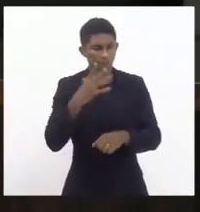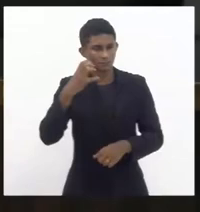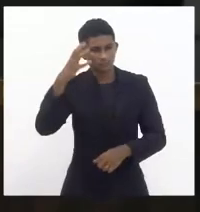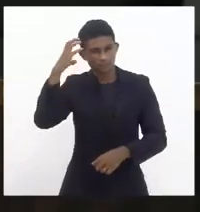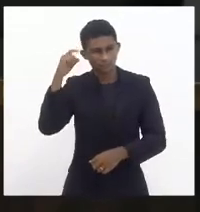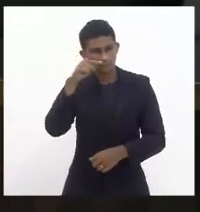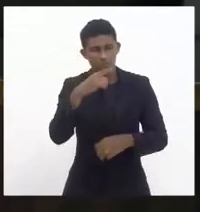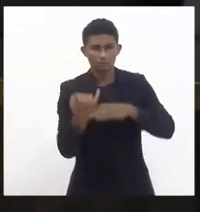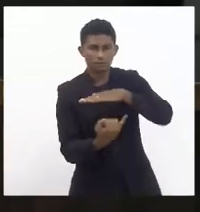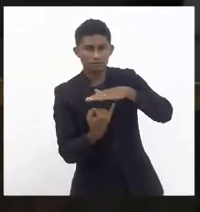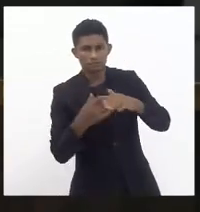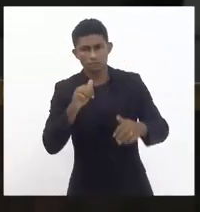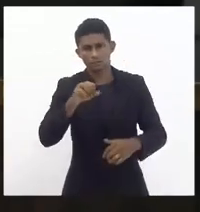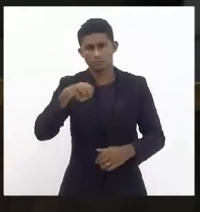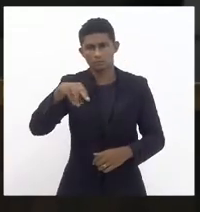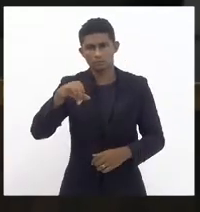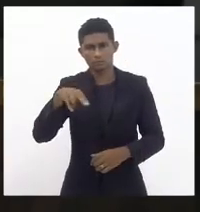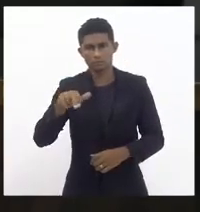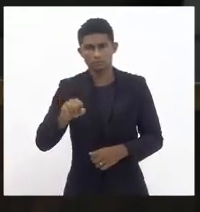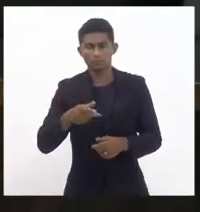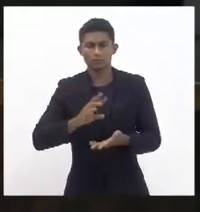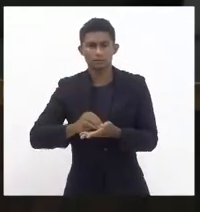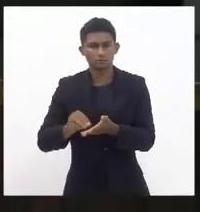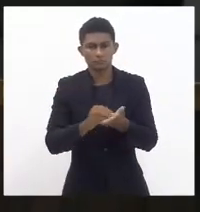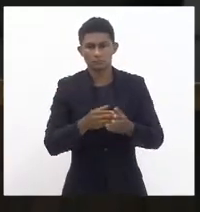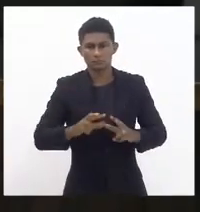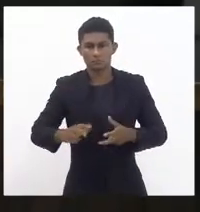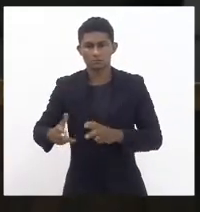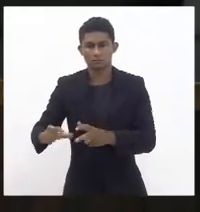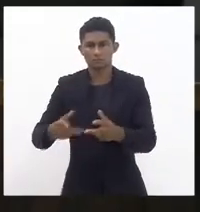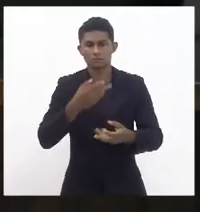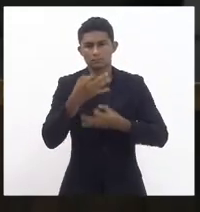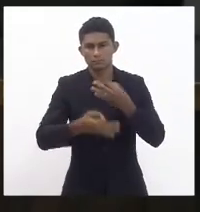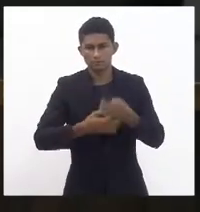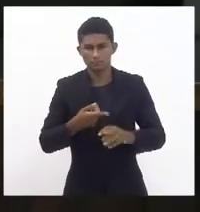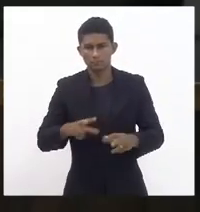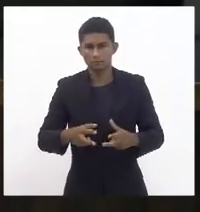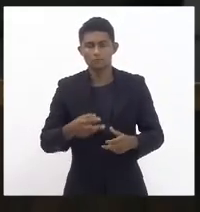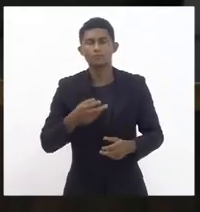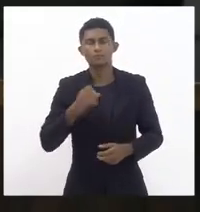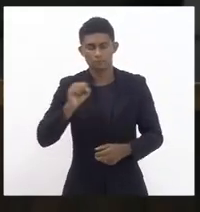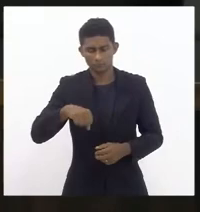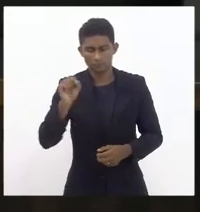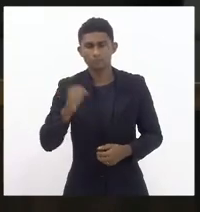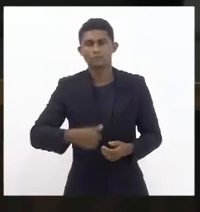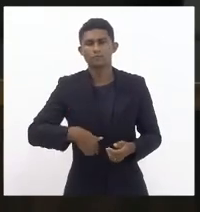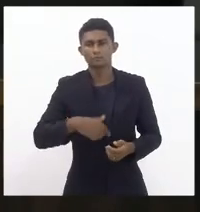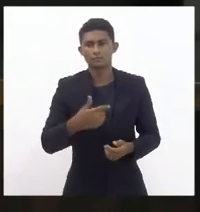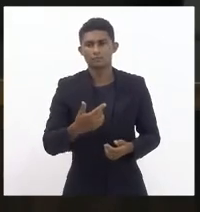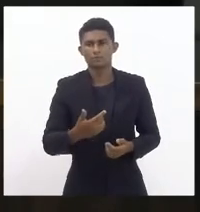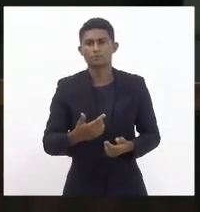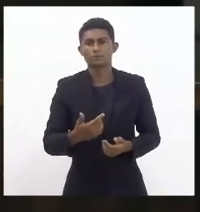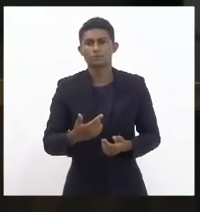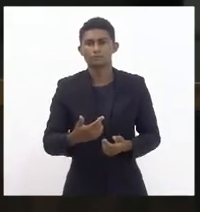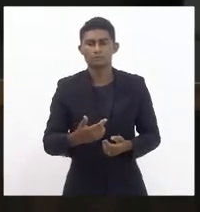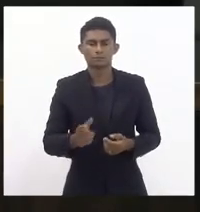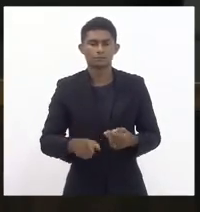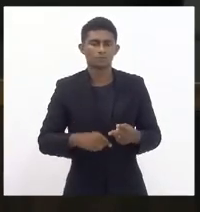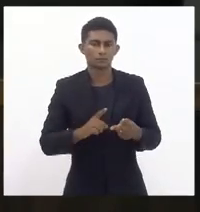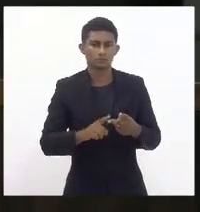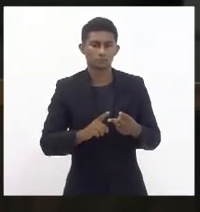Instituto as meninas para a comissão de normas internas e proposições externas favorável Deputado Sérgio Fernandes primeiro da pauta